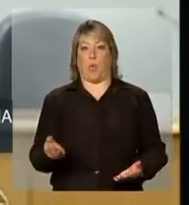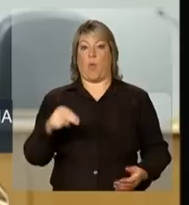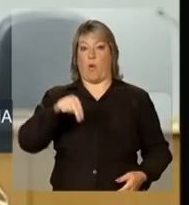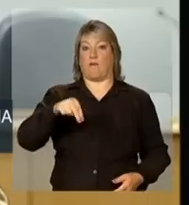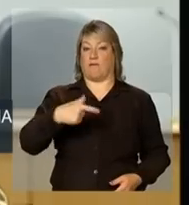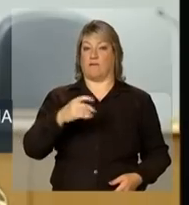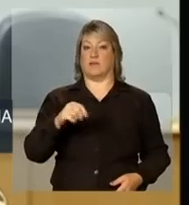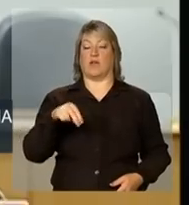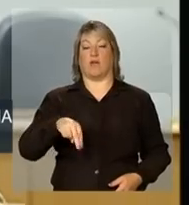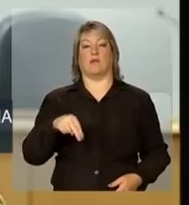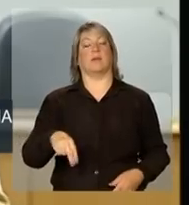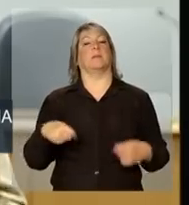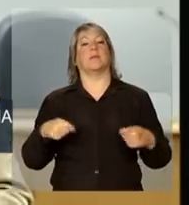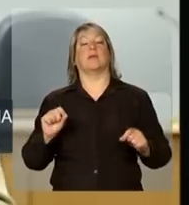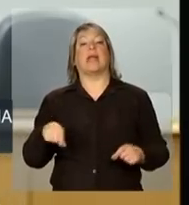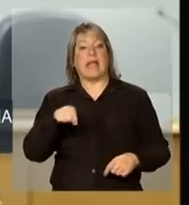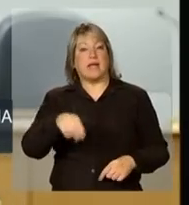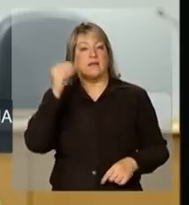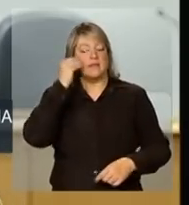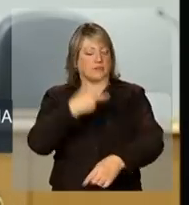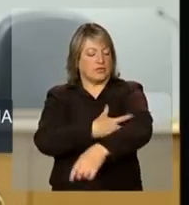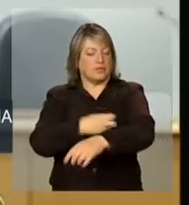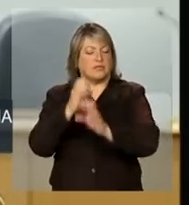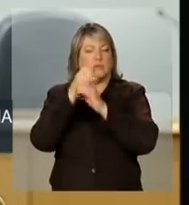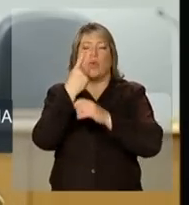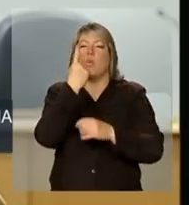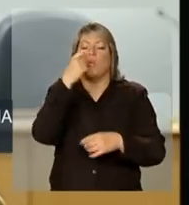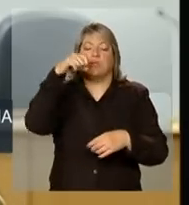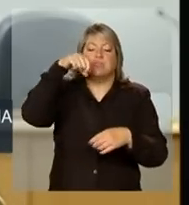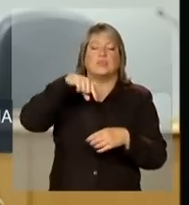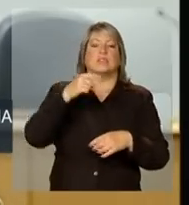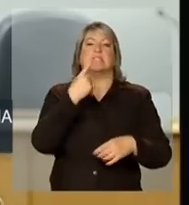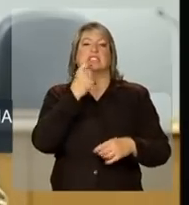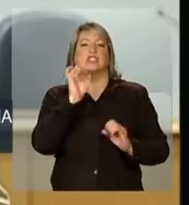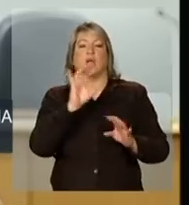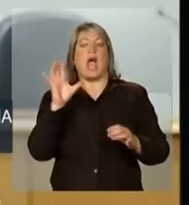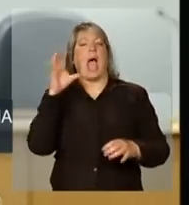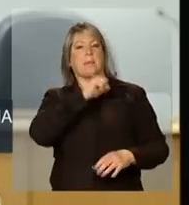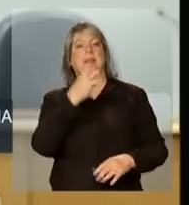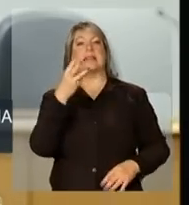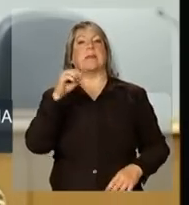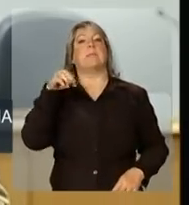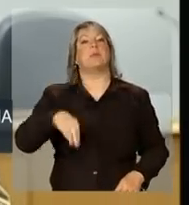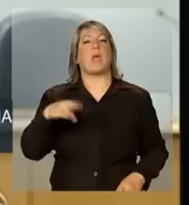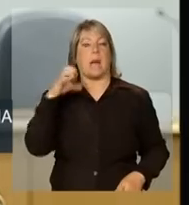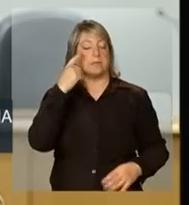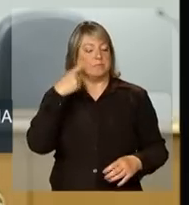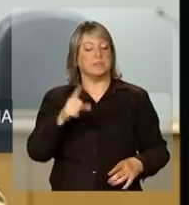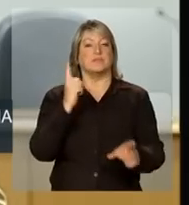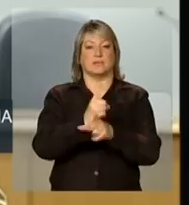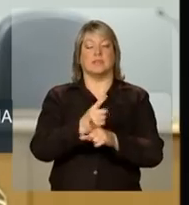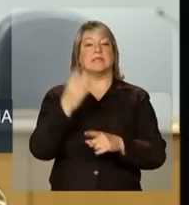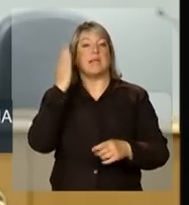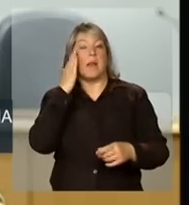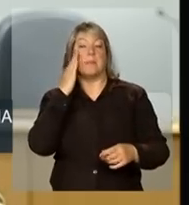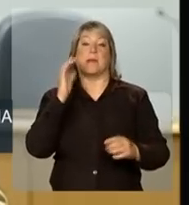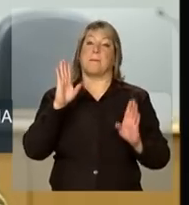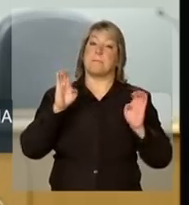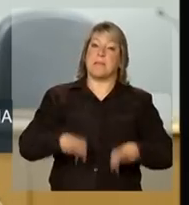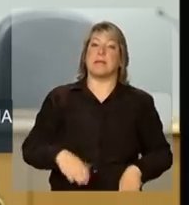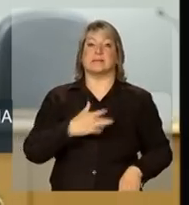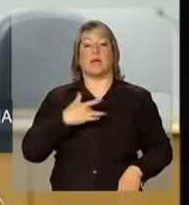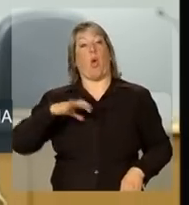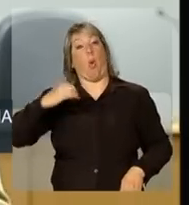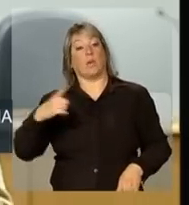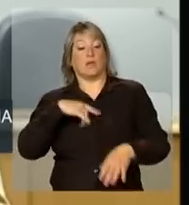que que é o teste rápido com apenas uma gotinha de sangue O resultado sai em 30 minutos e a pessoa recebe